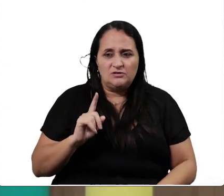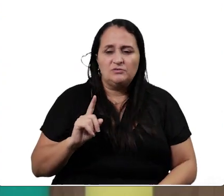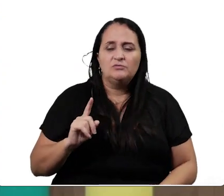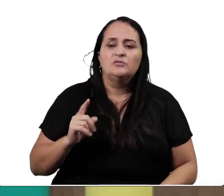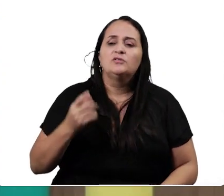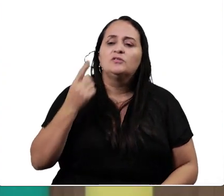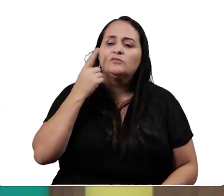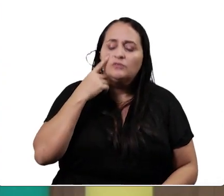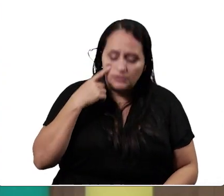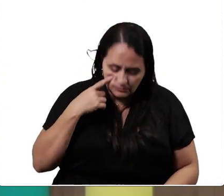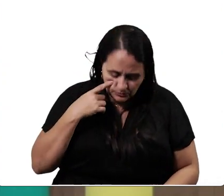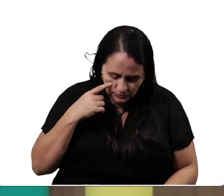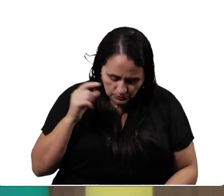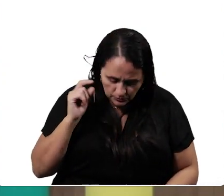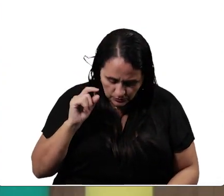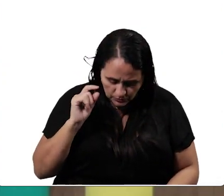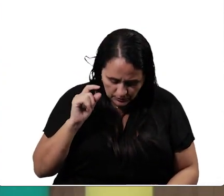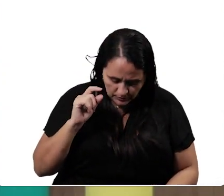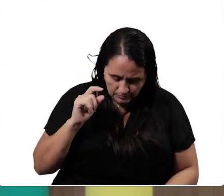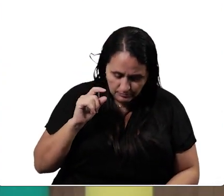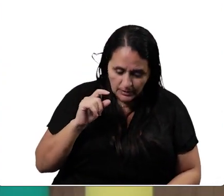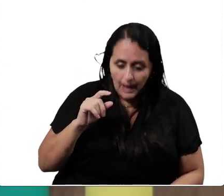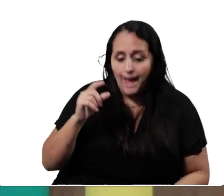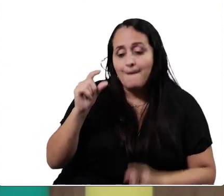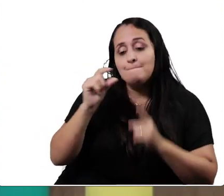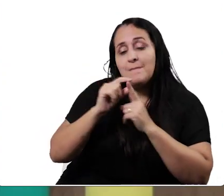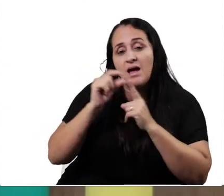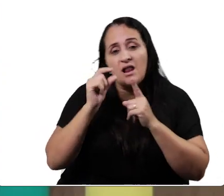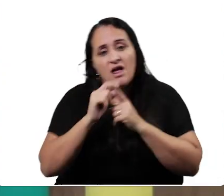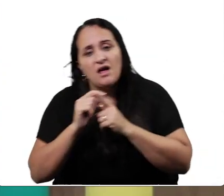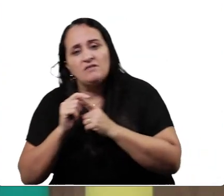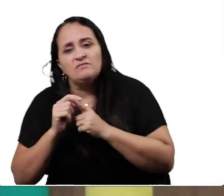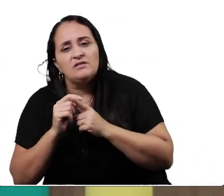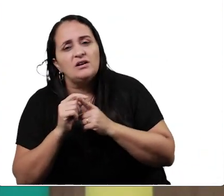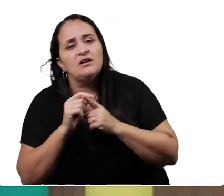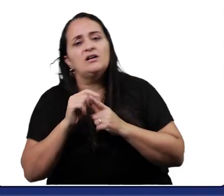parte do texto em que ele usa a palavra rival.